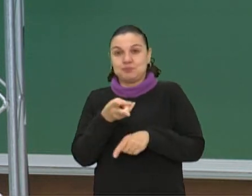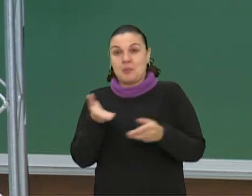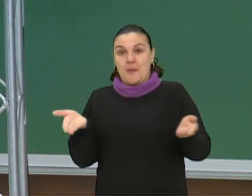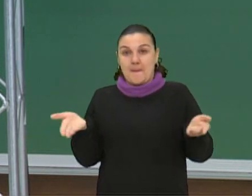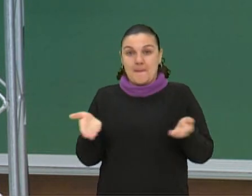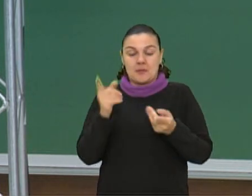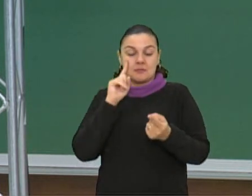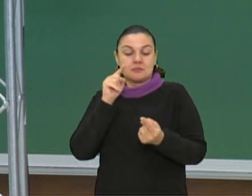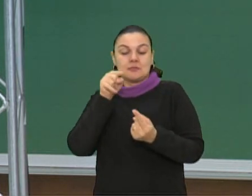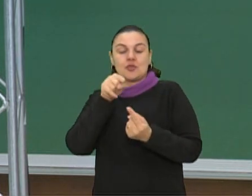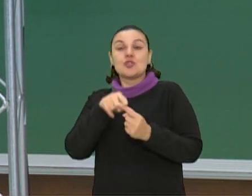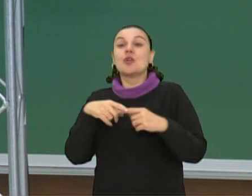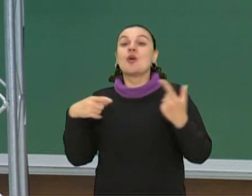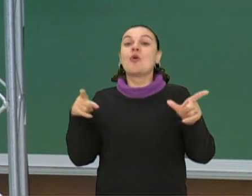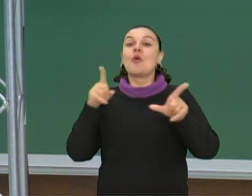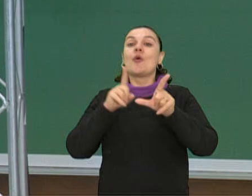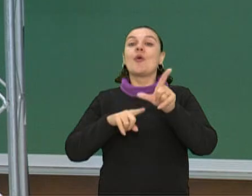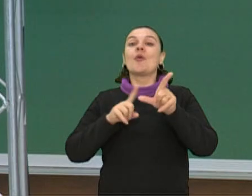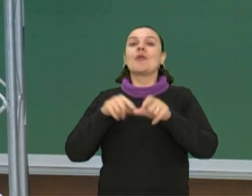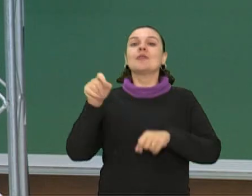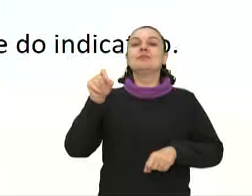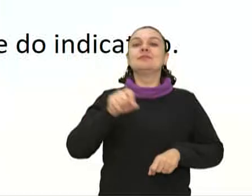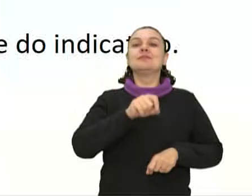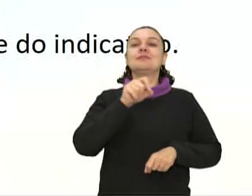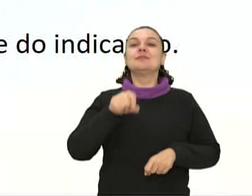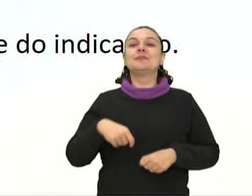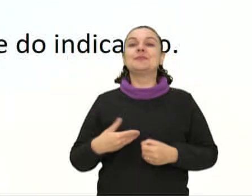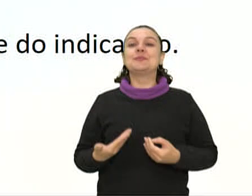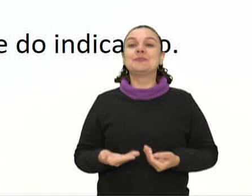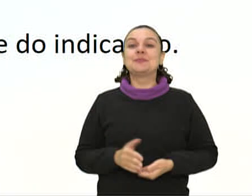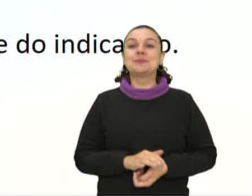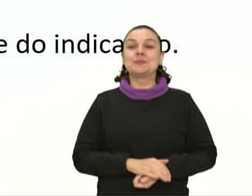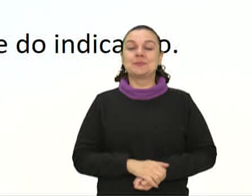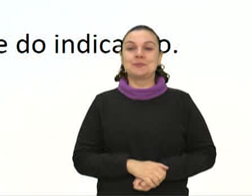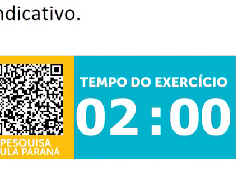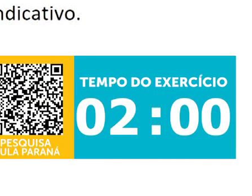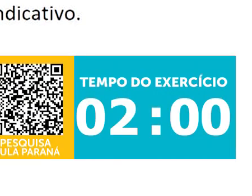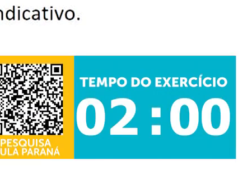indicativo. Qual letra você marcaria?